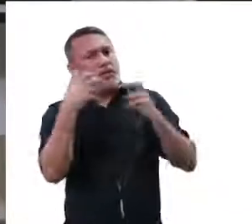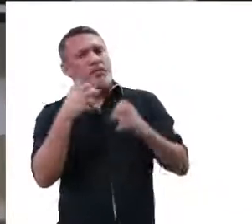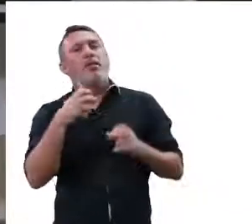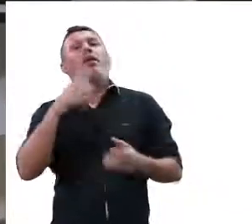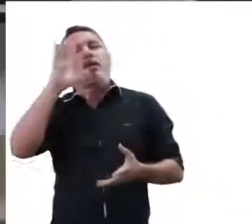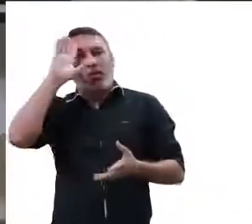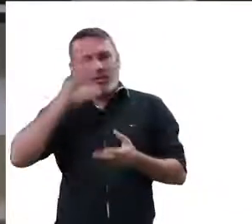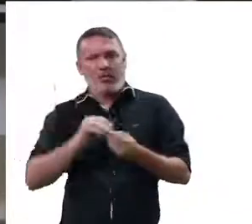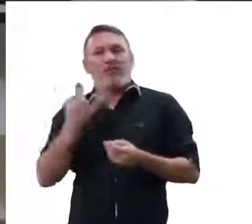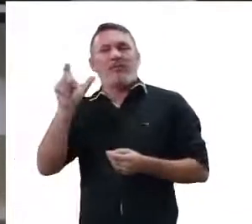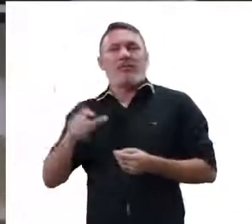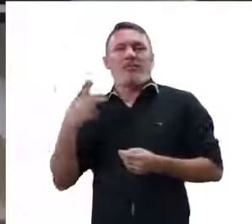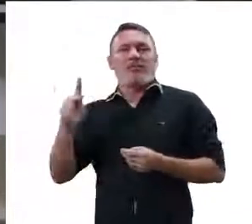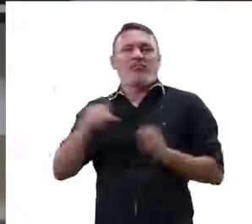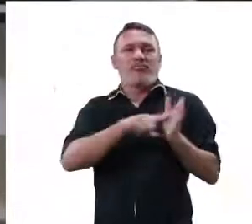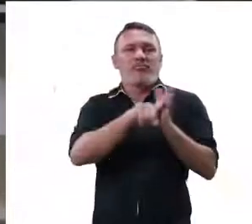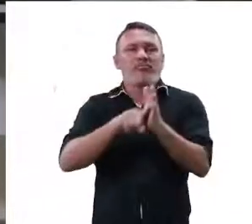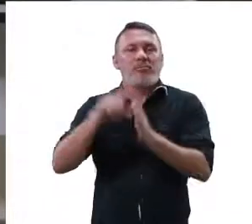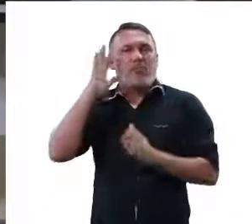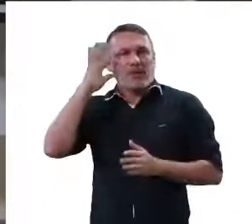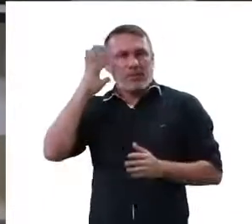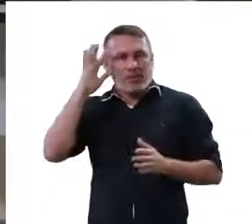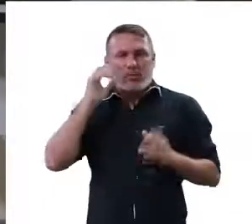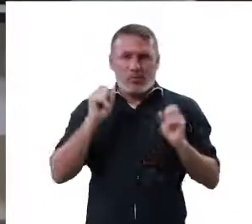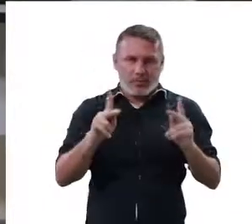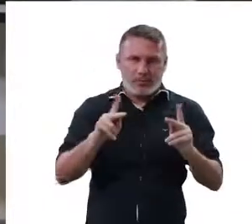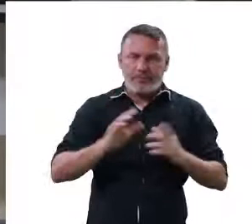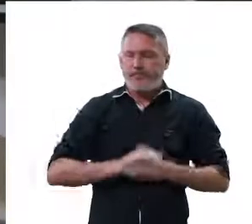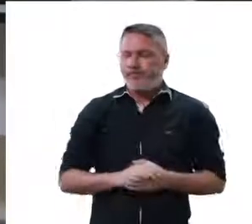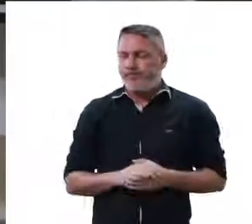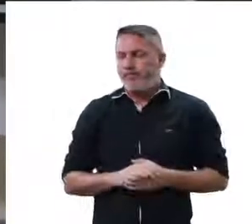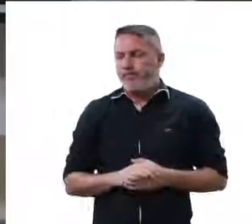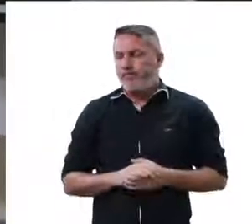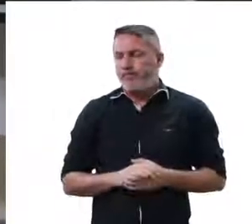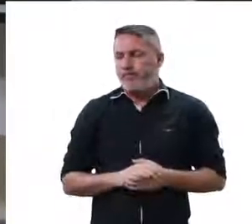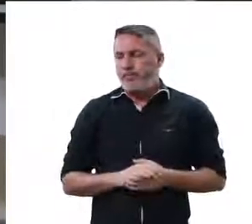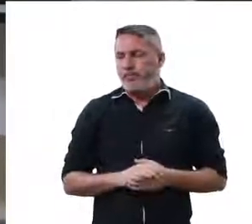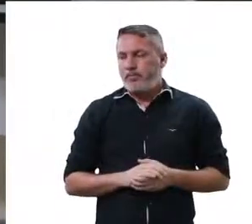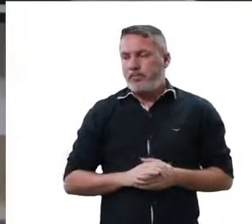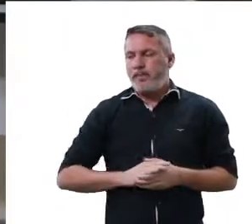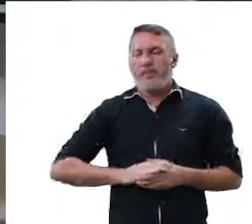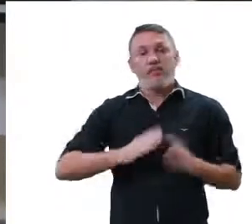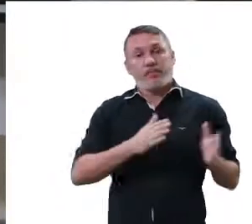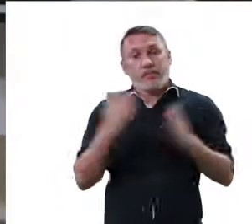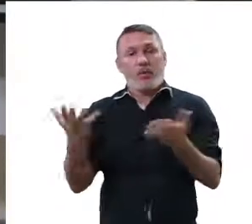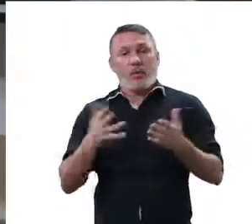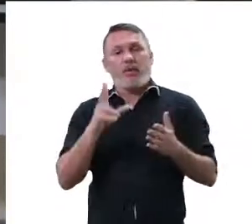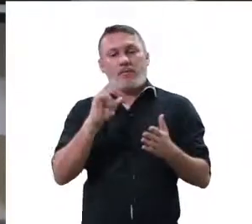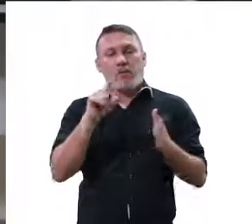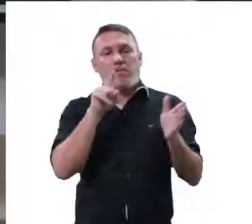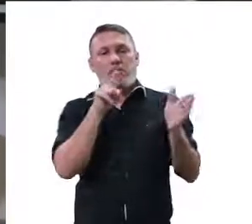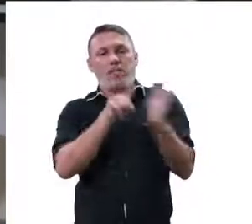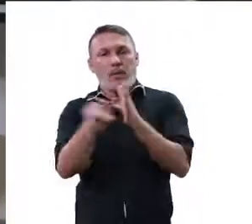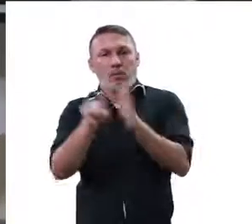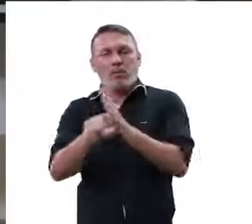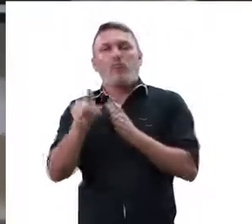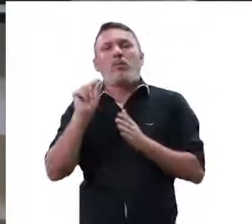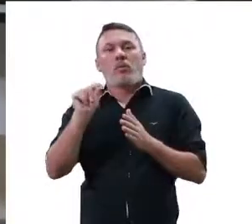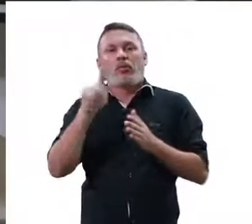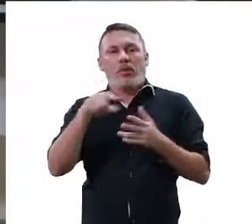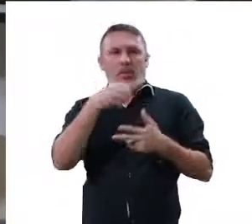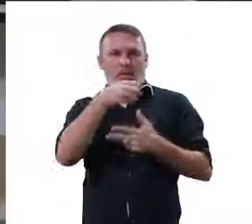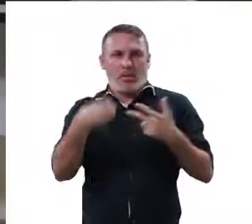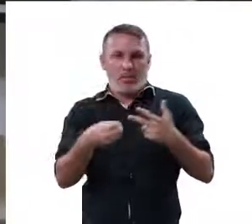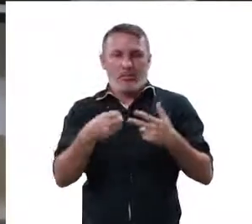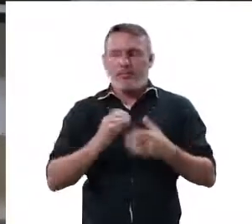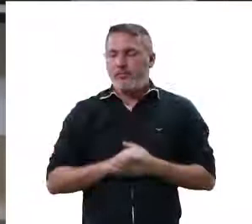isso ajuda a compreensão do pensamento weberiano, certo? E aí, né, a gente entra